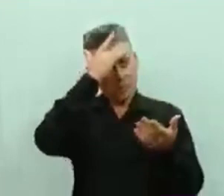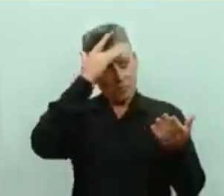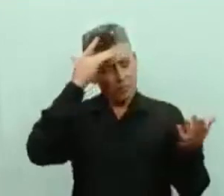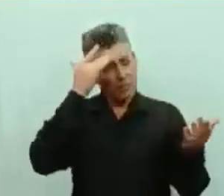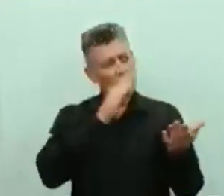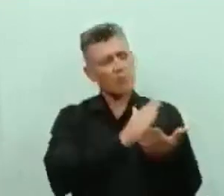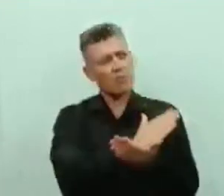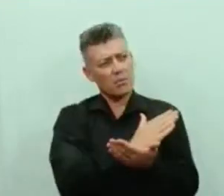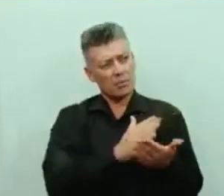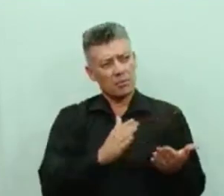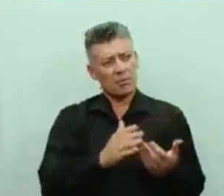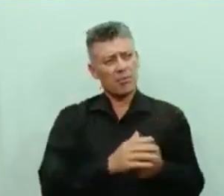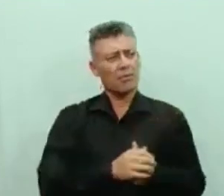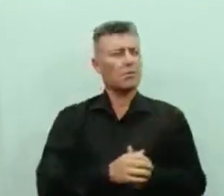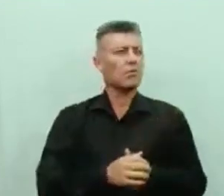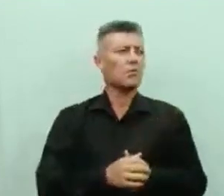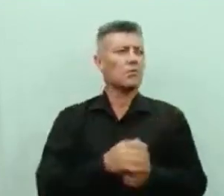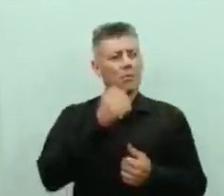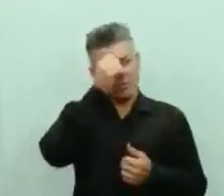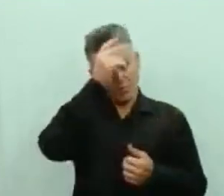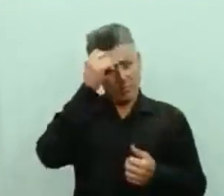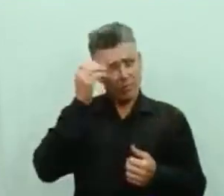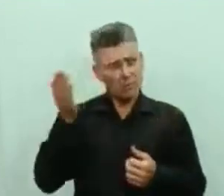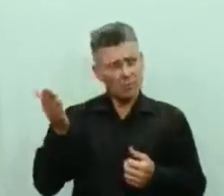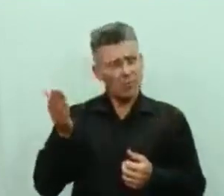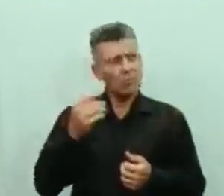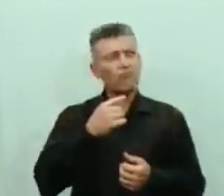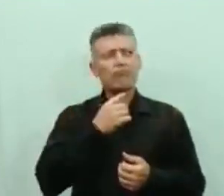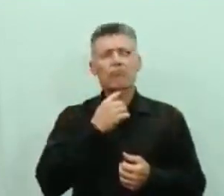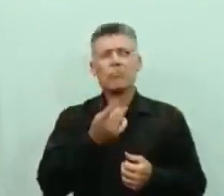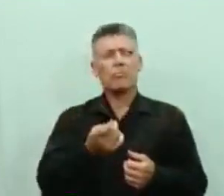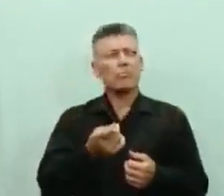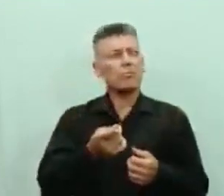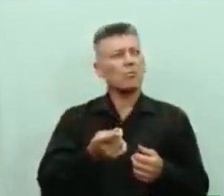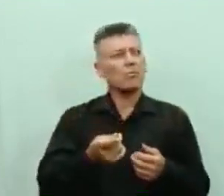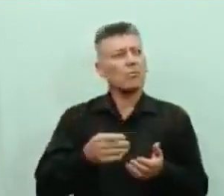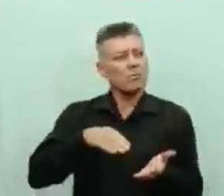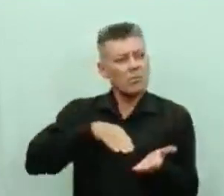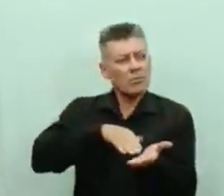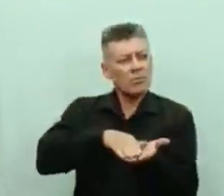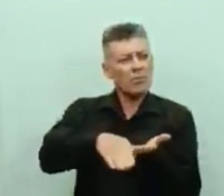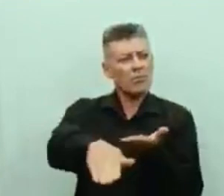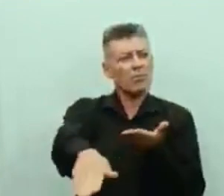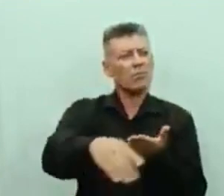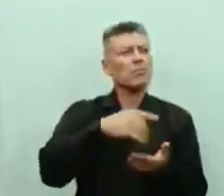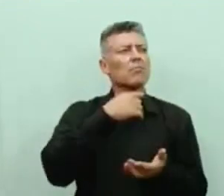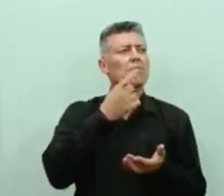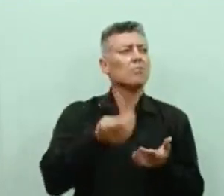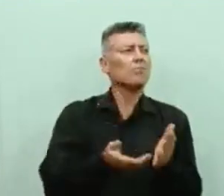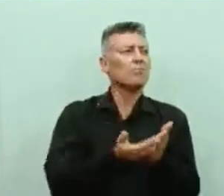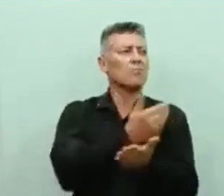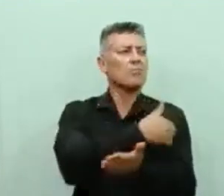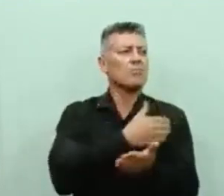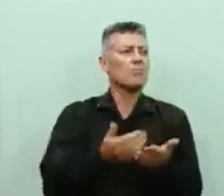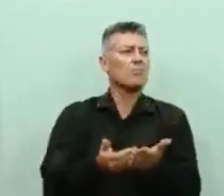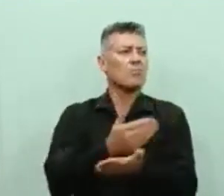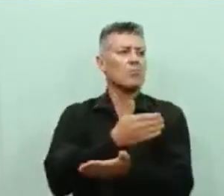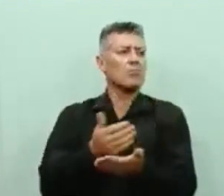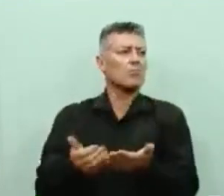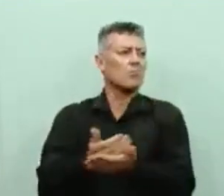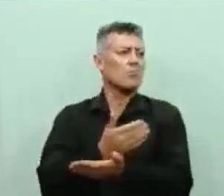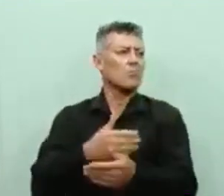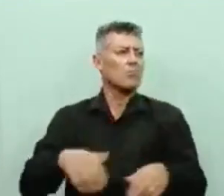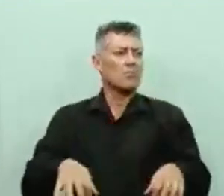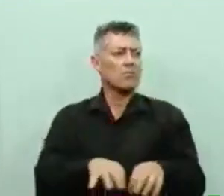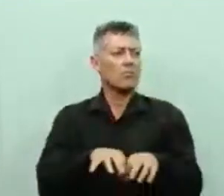alguns, que, por mais que a benfeitoria seja importante, eles não deixavam a máquina passar, achando que iam arrancar canos de ligações